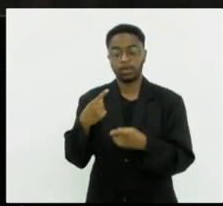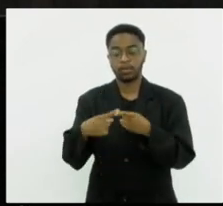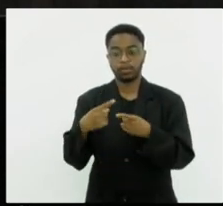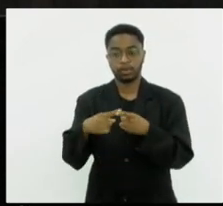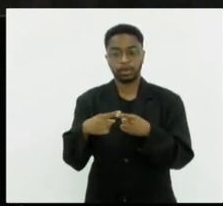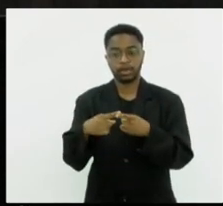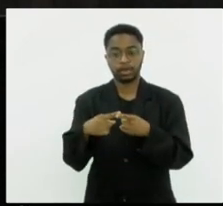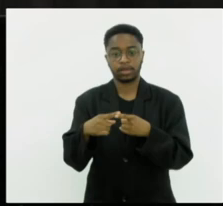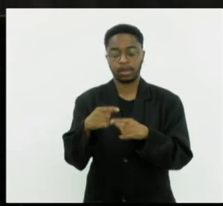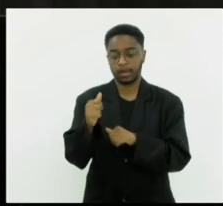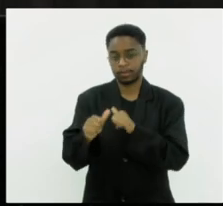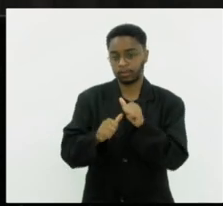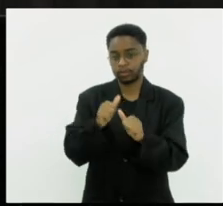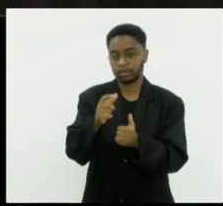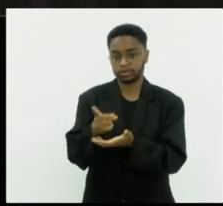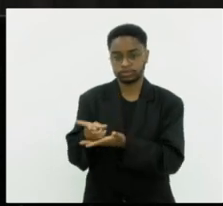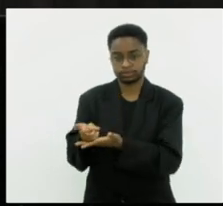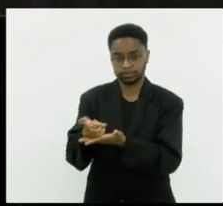reforma tributária